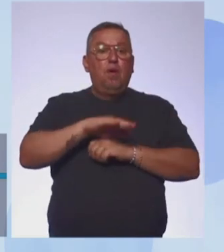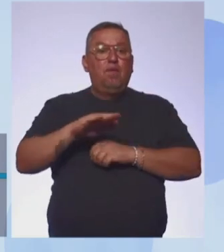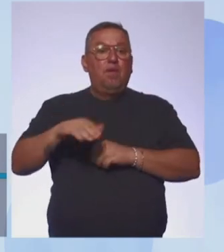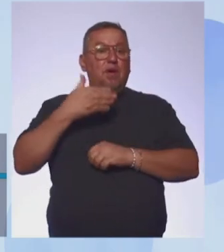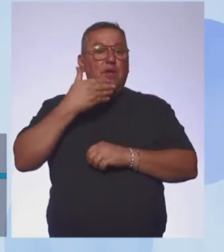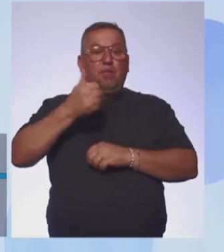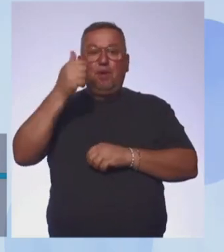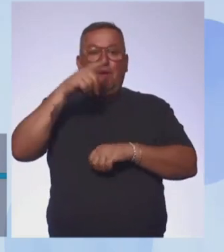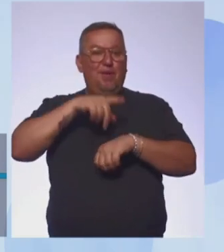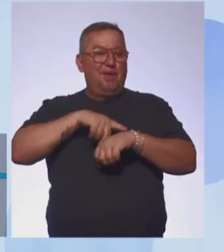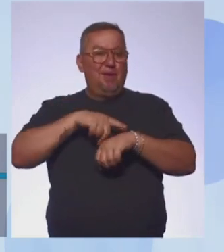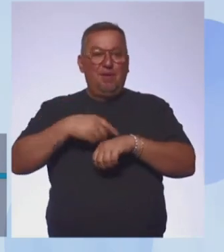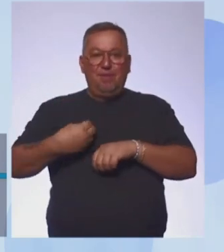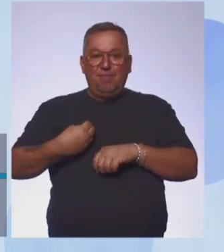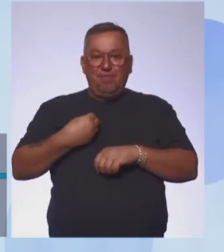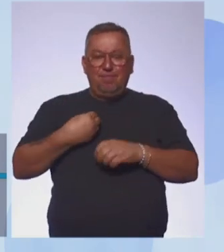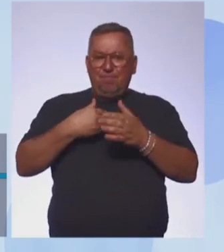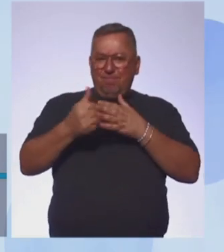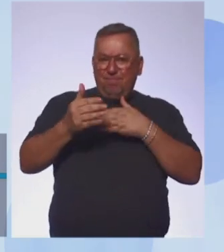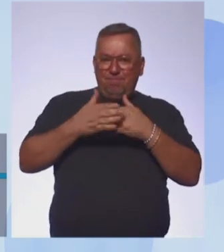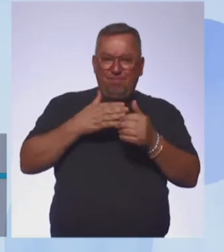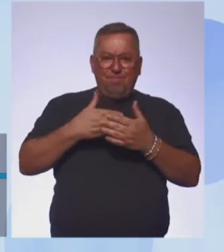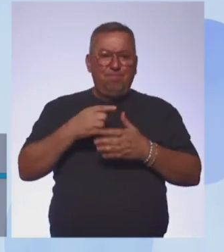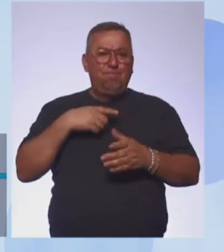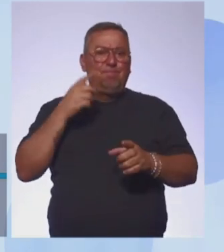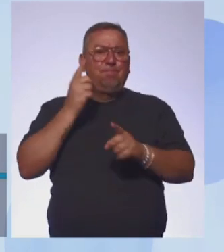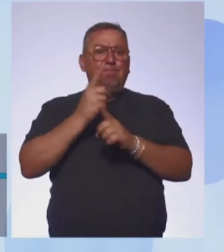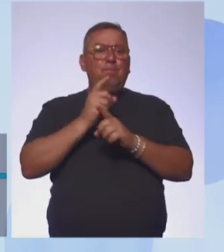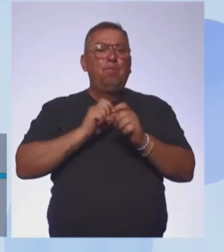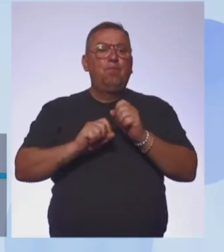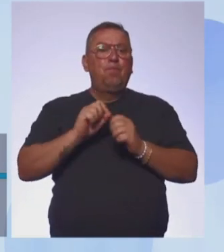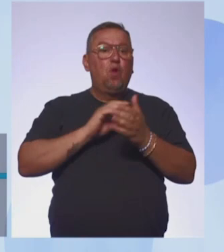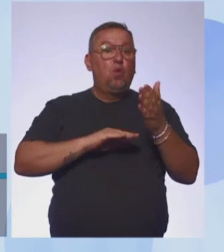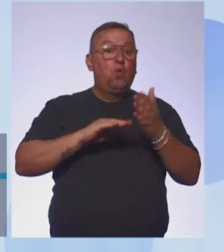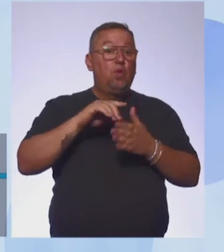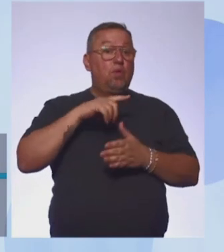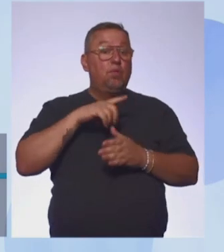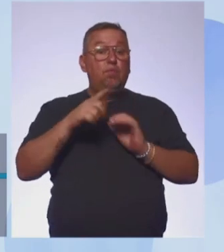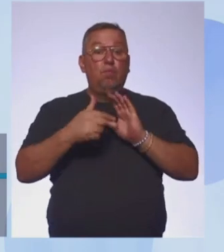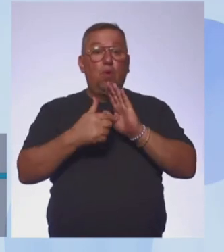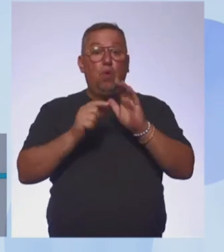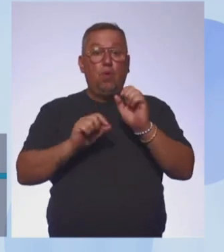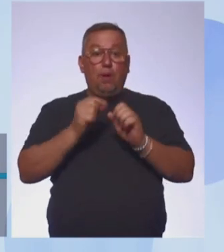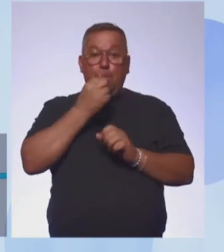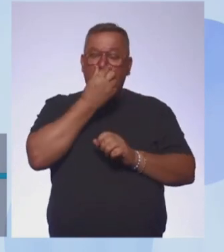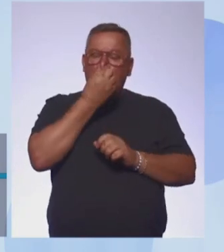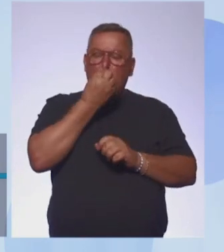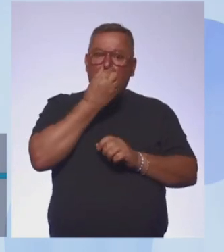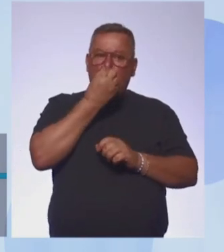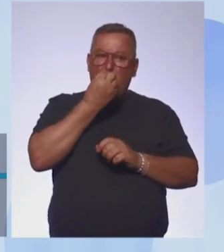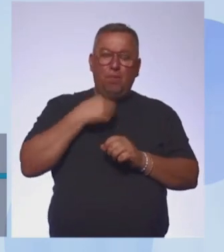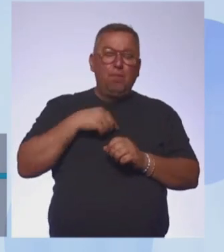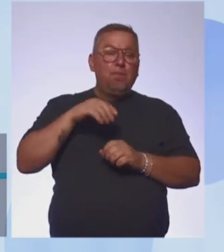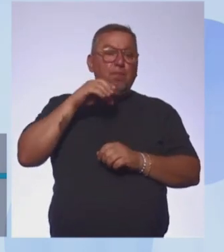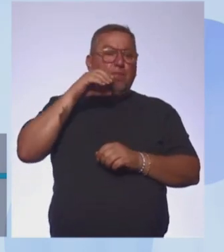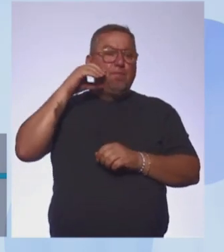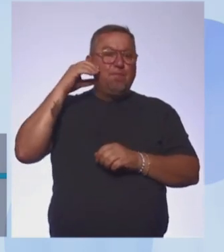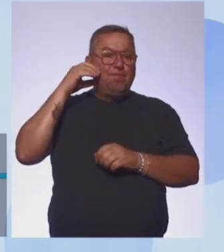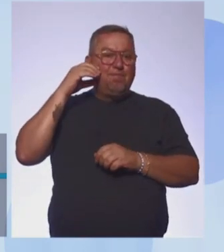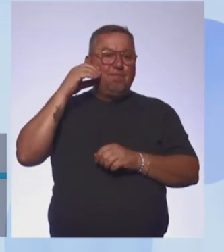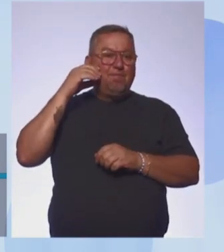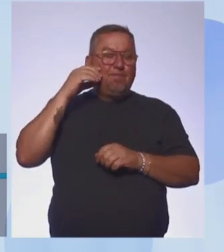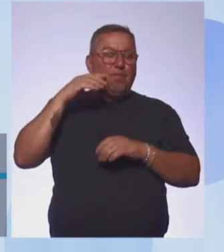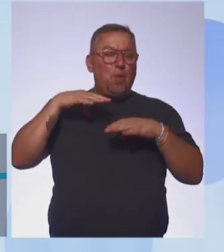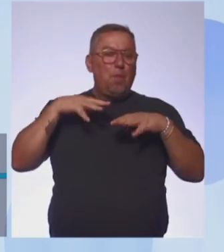Porque, independentemente das situações em que eles se encontraram, todos ali demonstravam a inocência, a